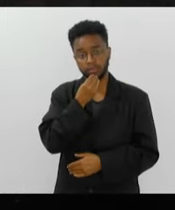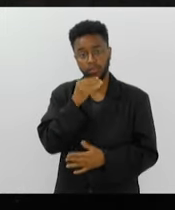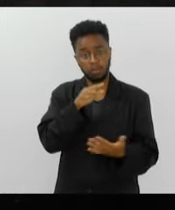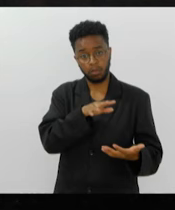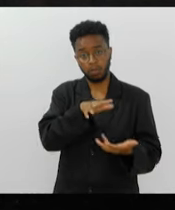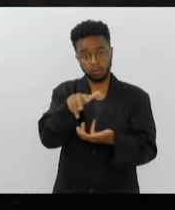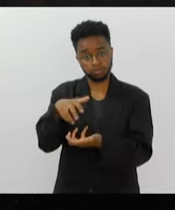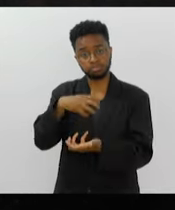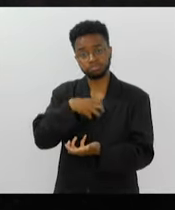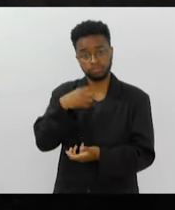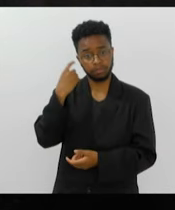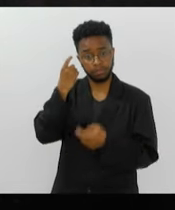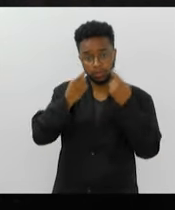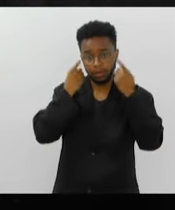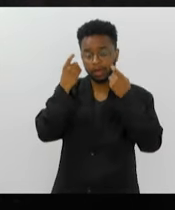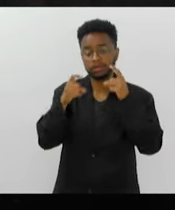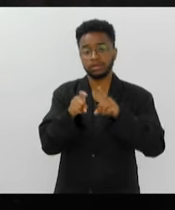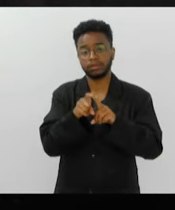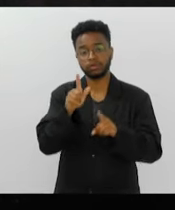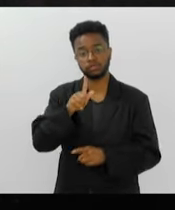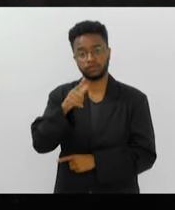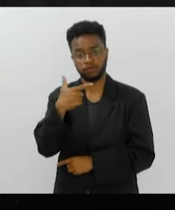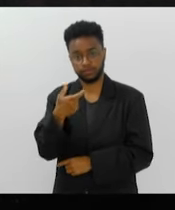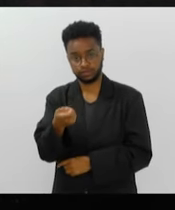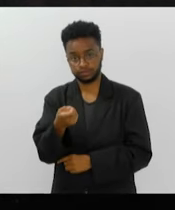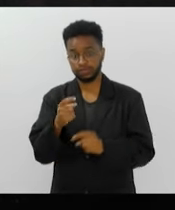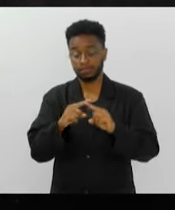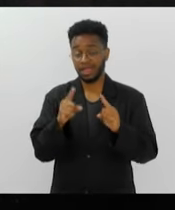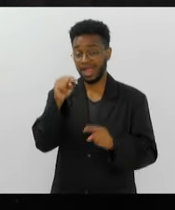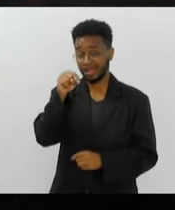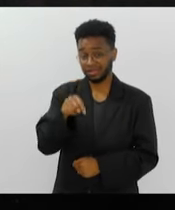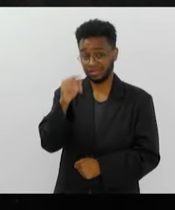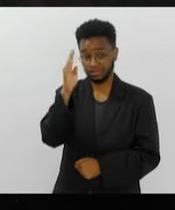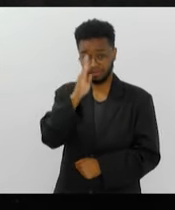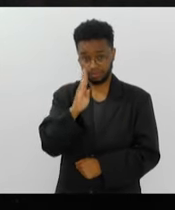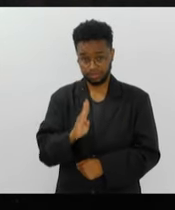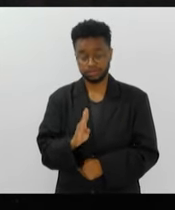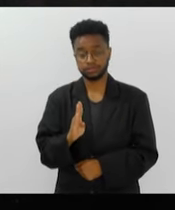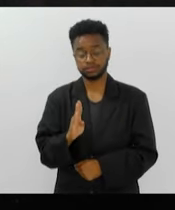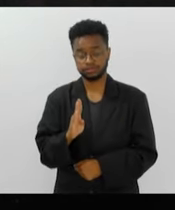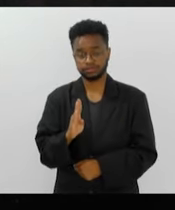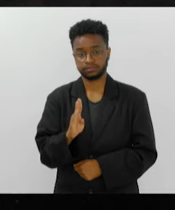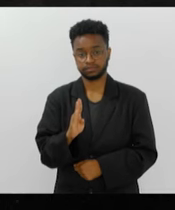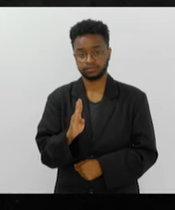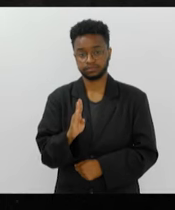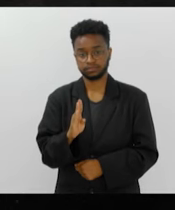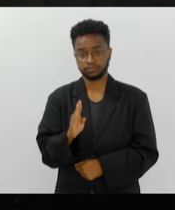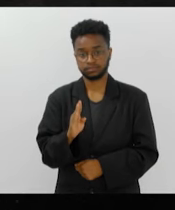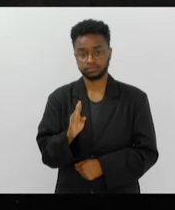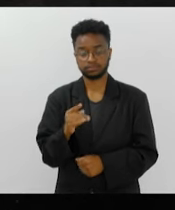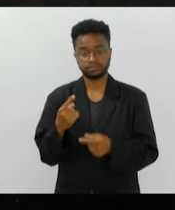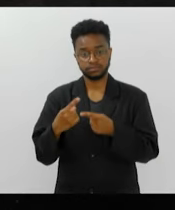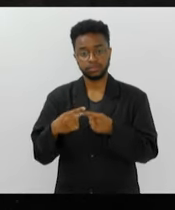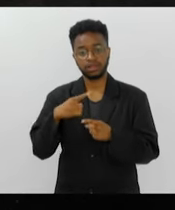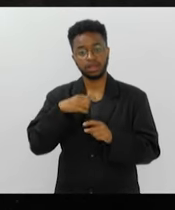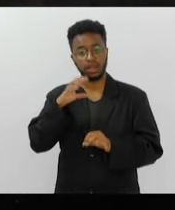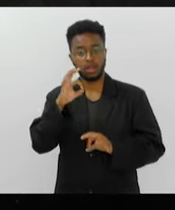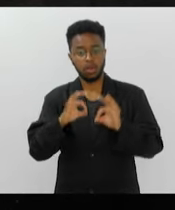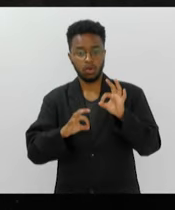mundo e a Cúpula do G20 e o Brasil pela sua configuração